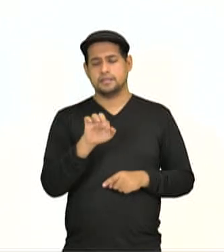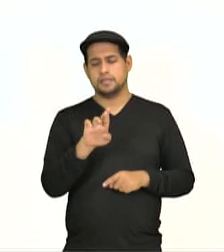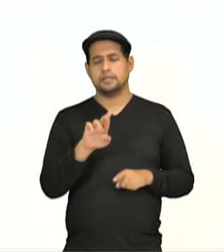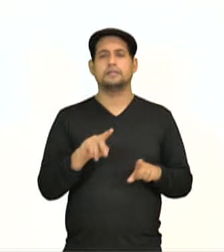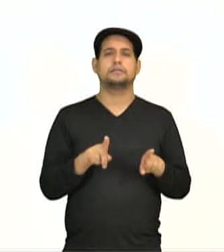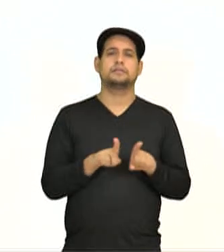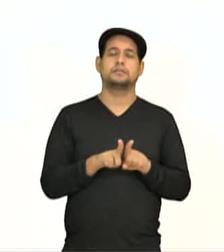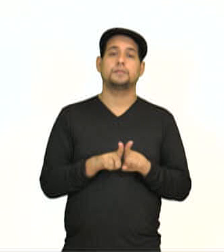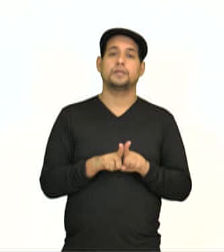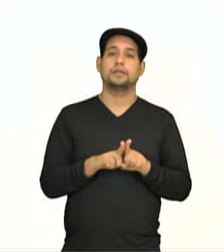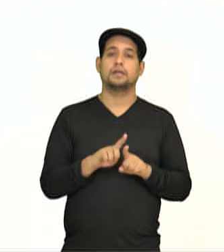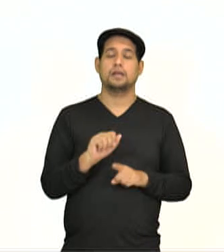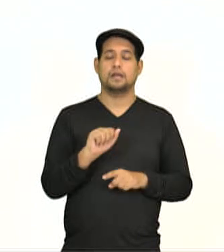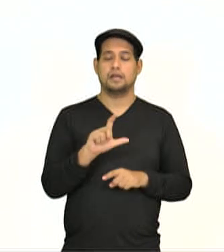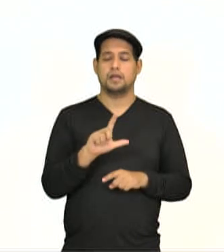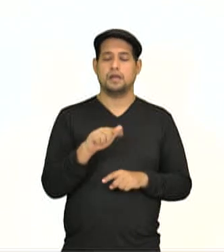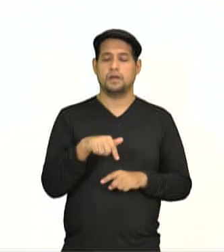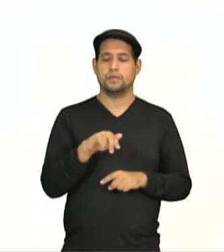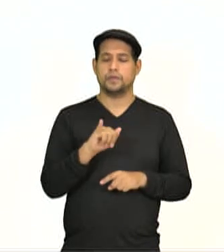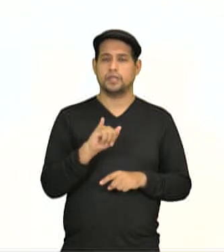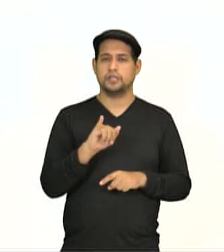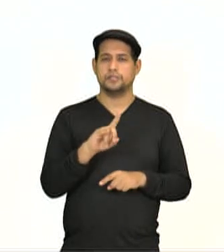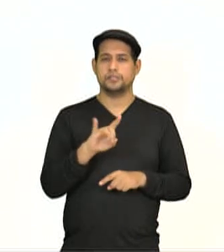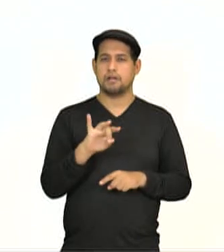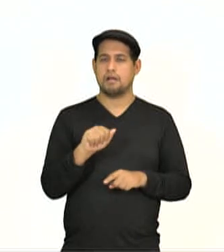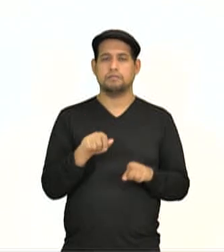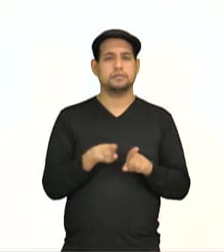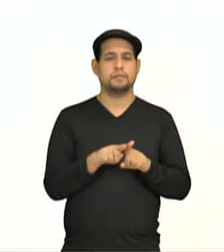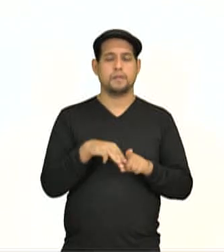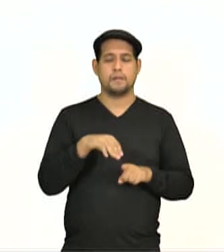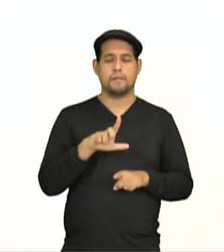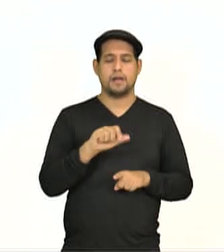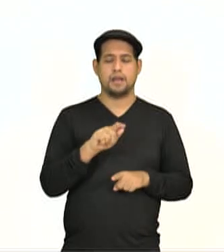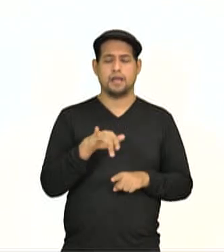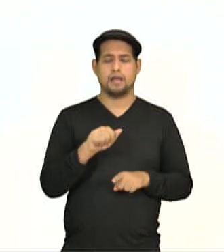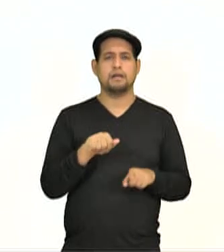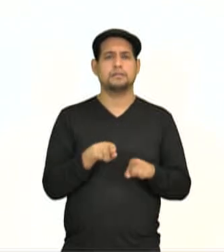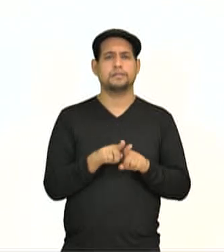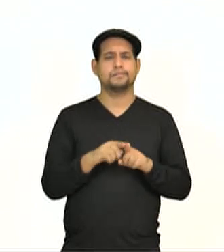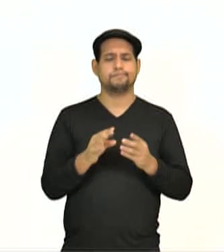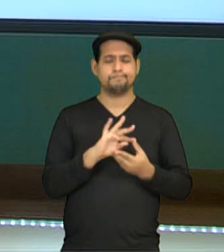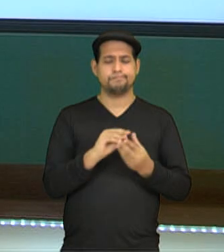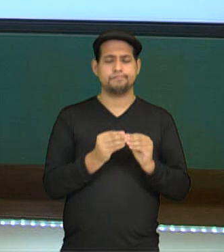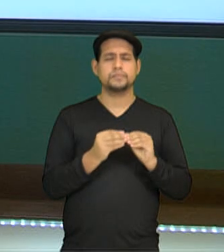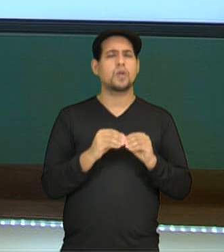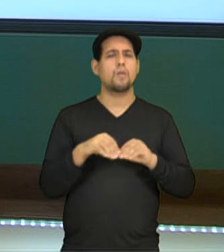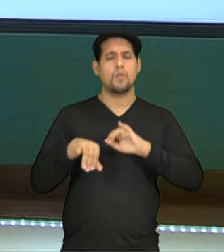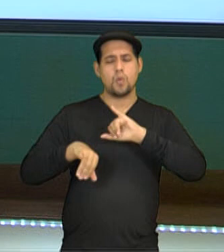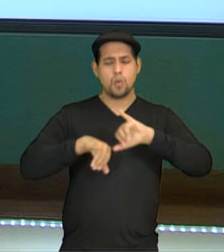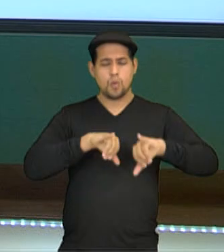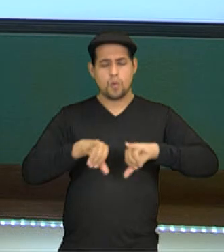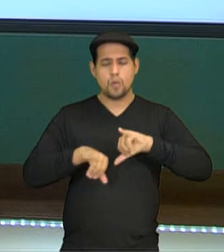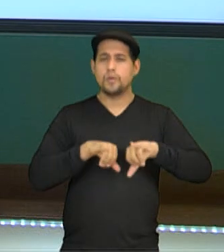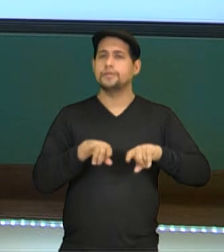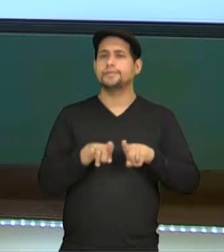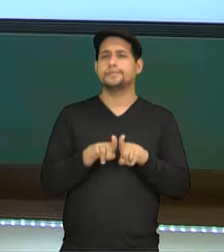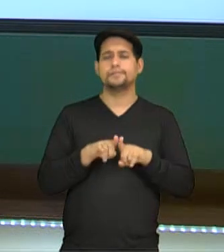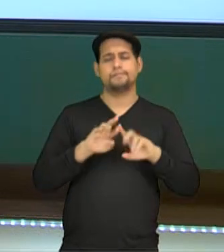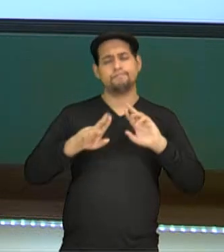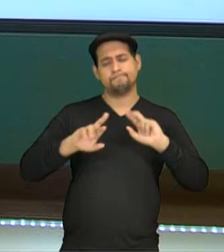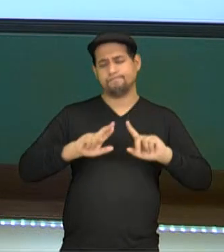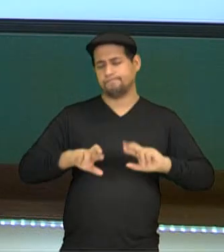resinas alquídicas e maleicas, na produção de aditivos para óleos lubrificantes,